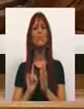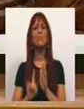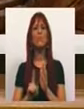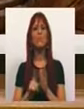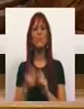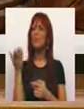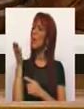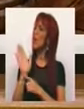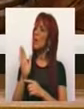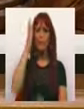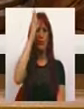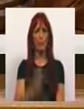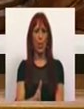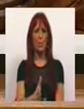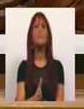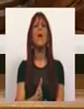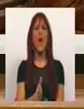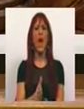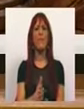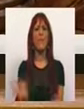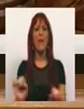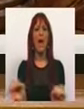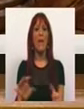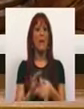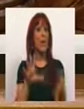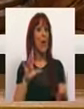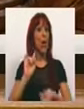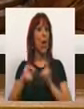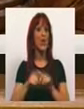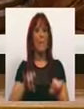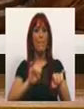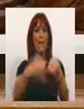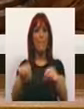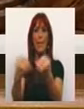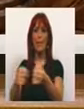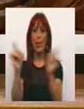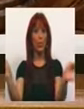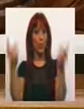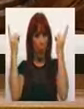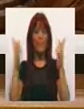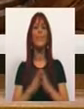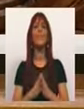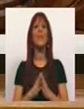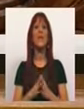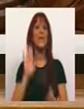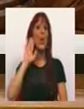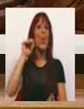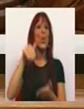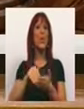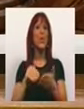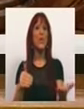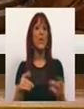isento e imparcial que nada tem a ver com partidos e que em conclusão